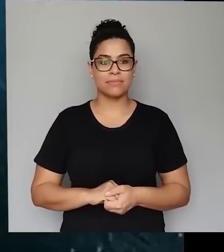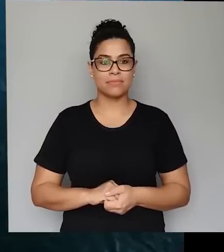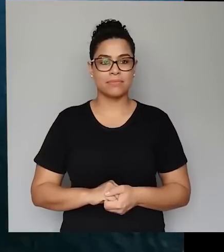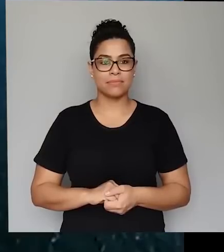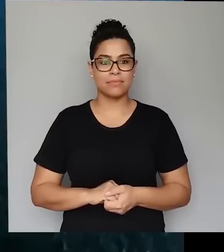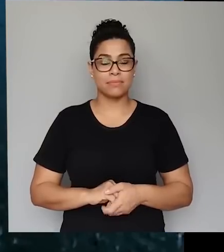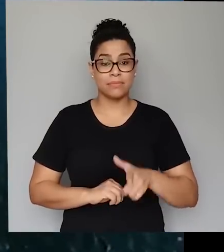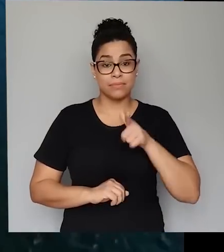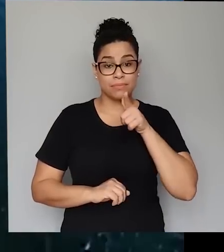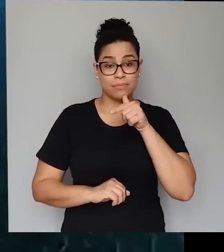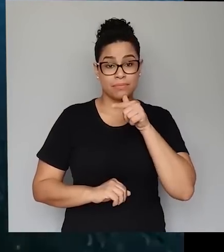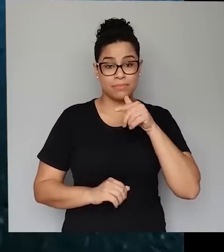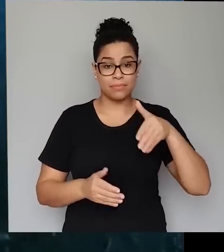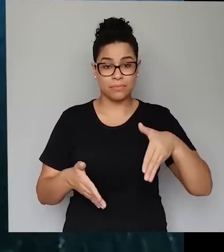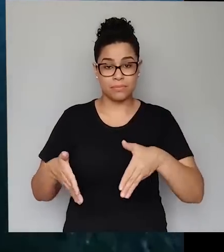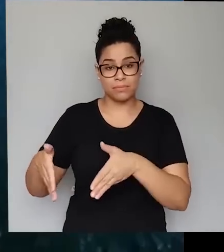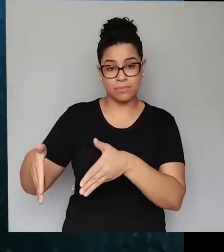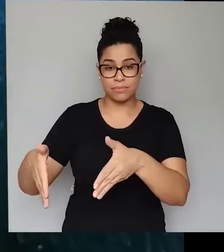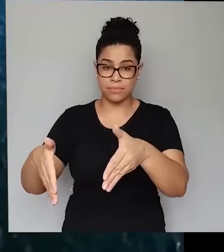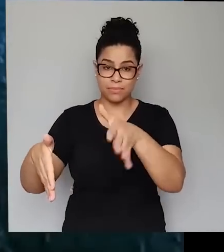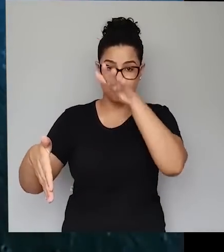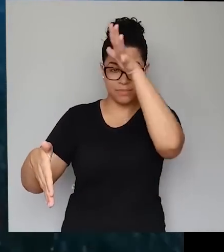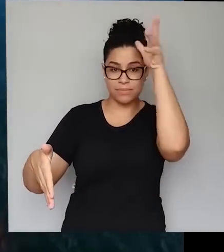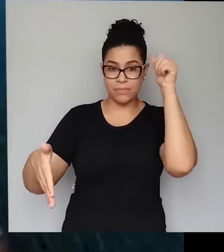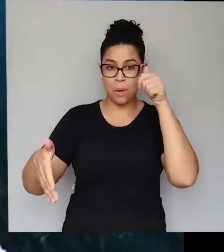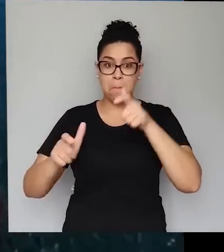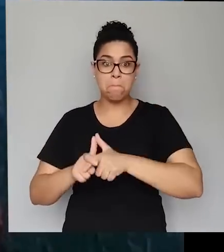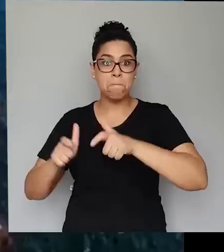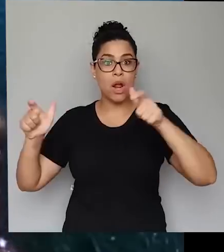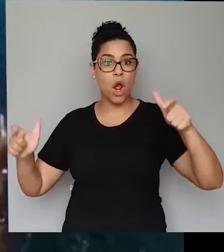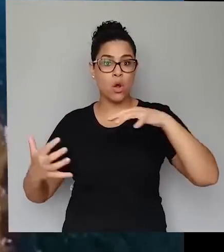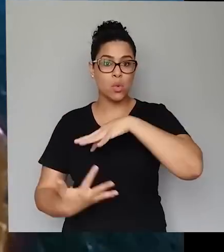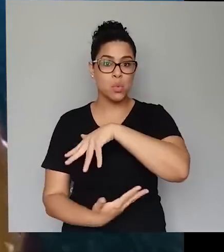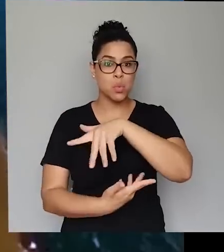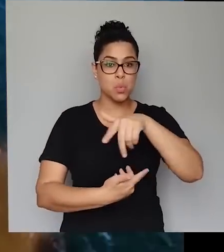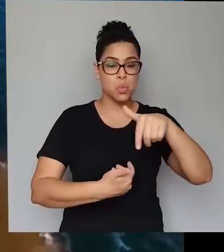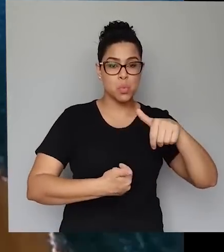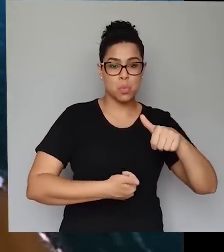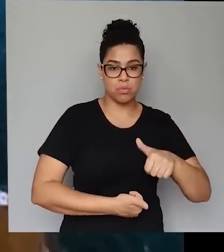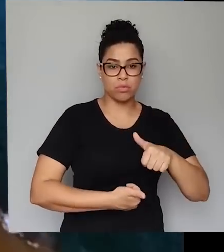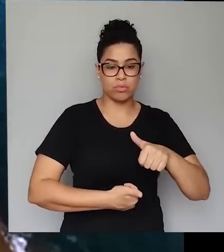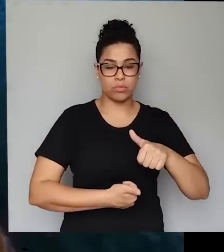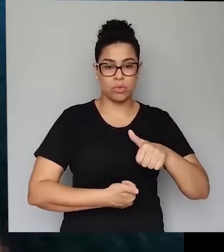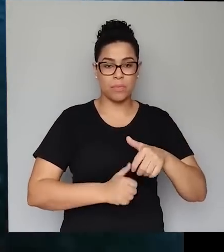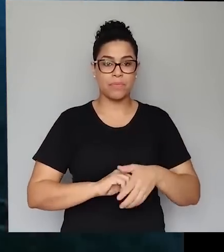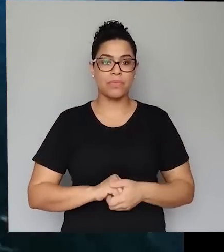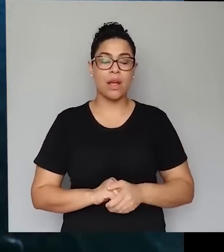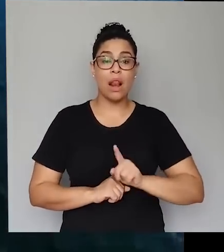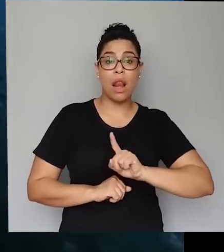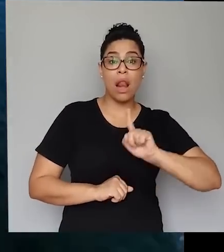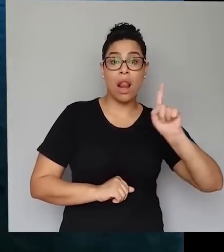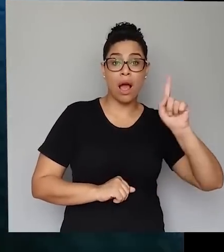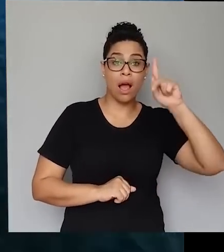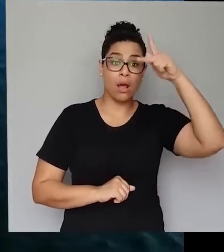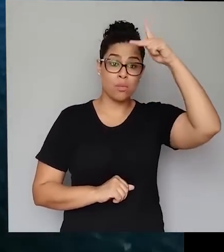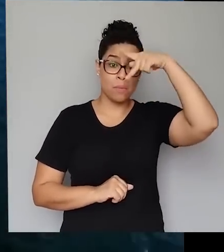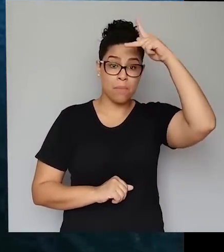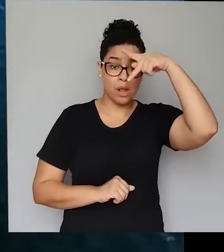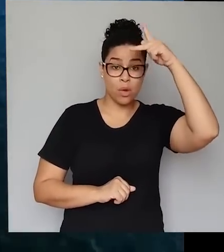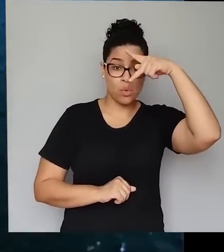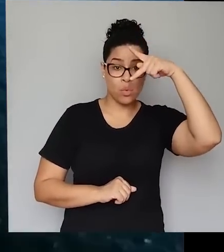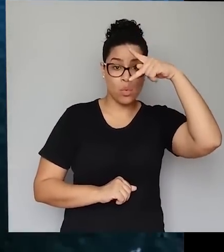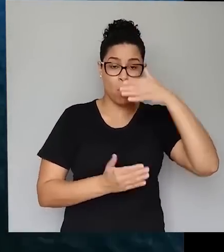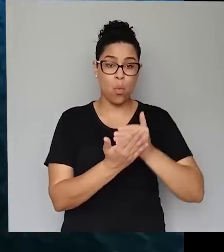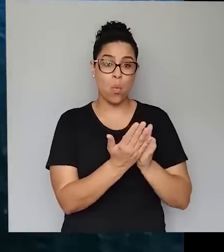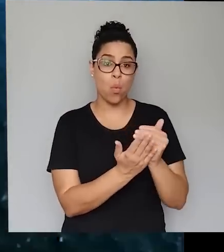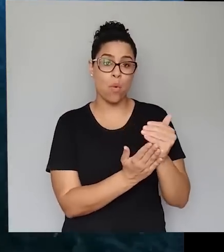O rio Amazonas é o maior do mundo. Ele nasce na Cordilheira dos Andes, no Peru, e quando entra no Brasil